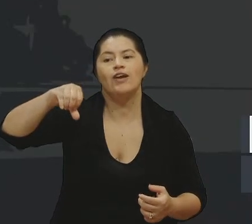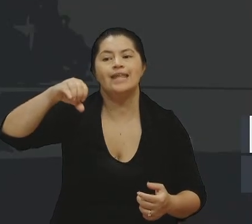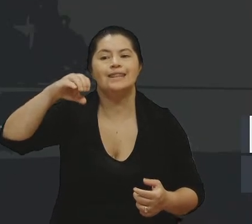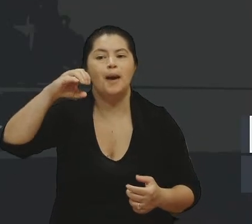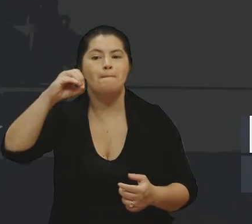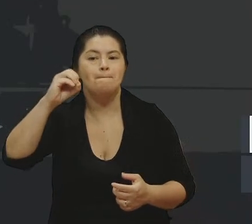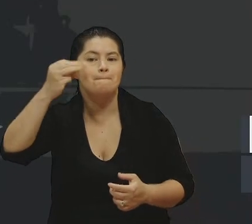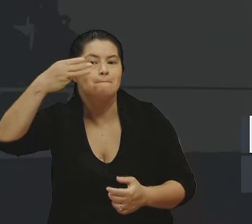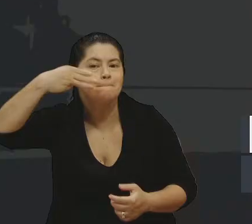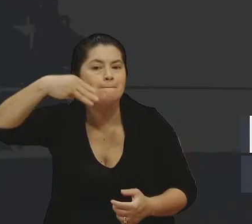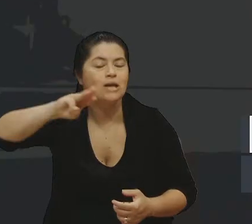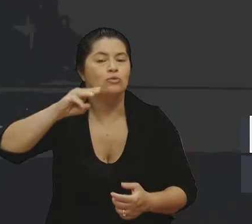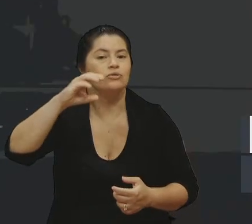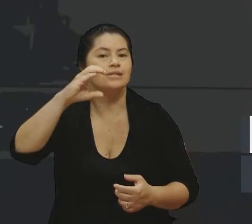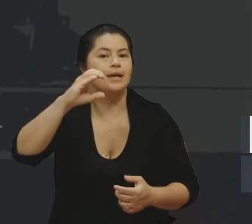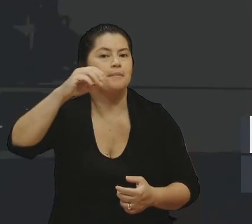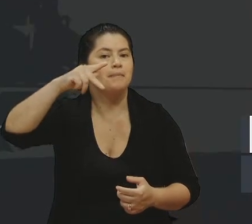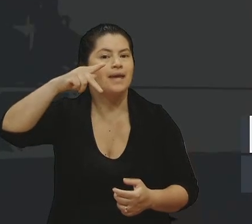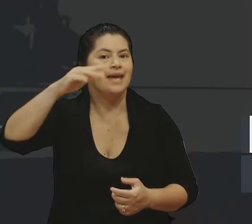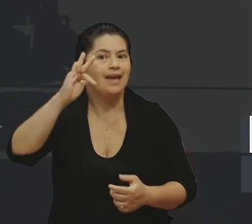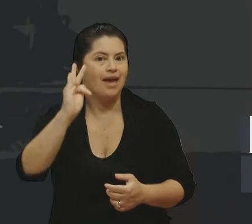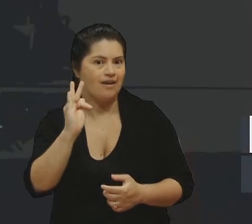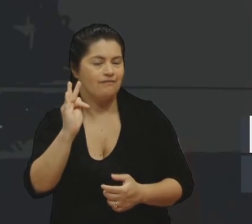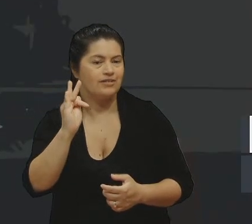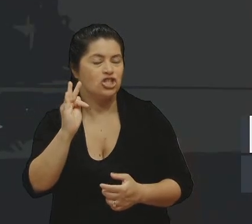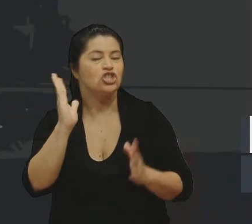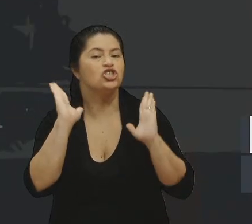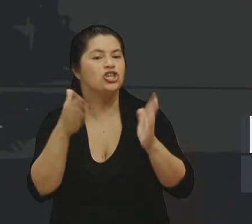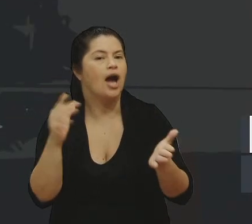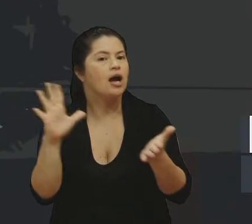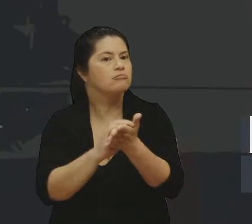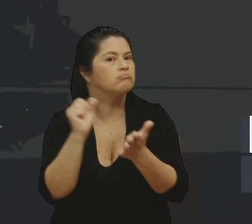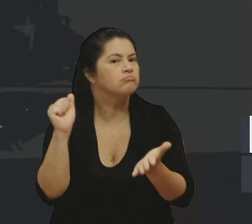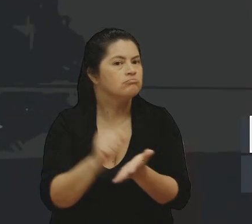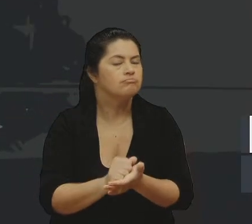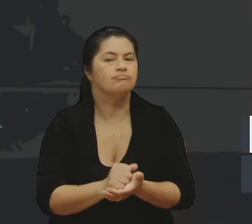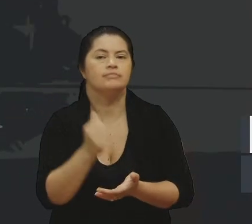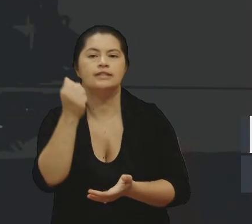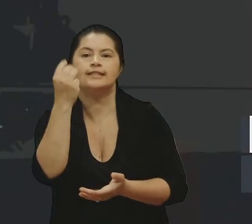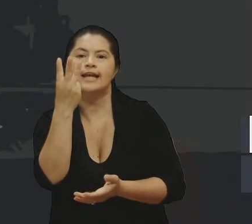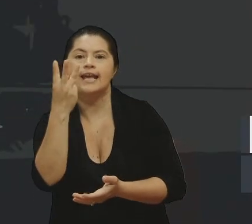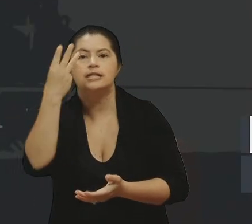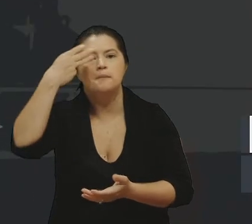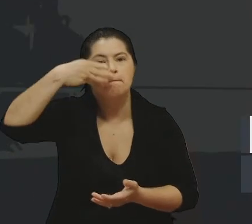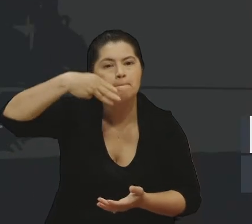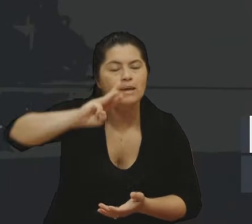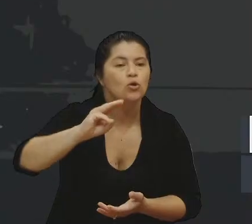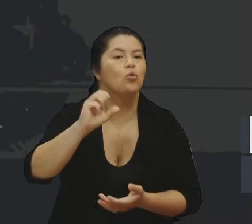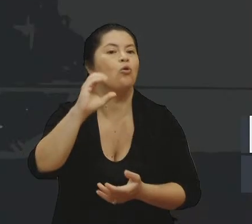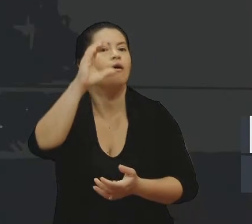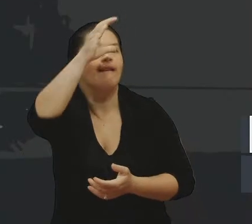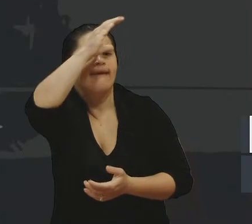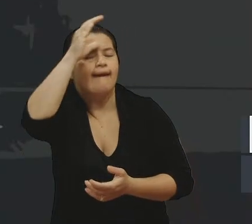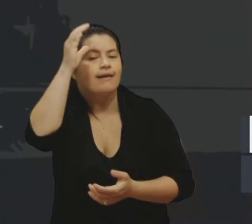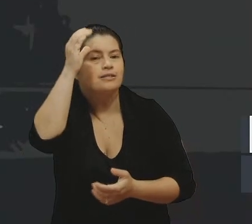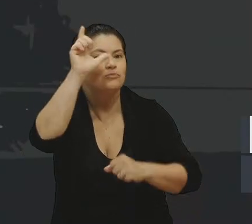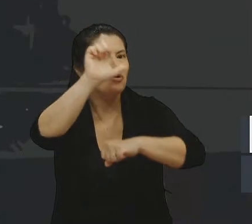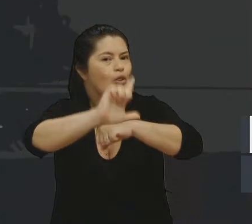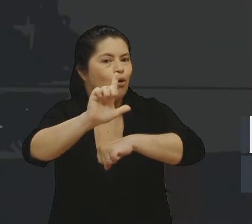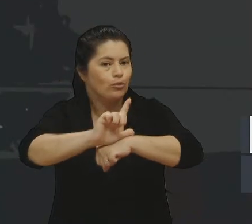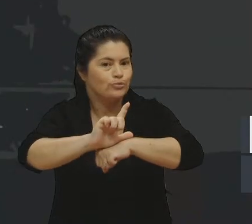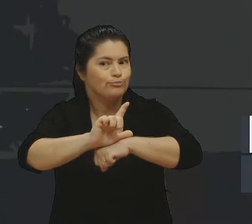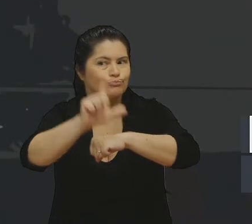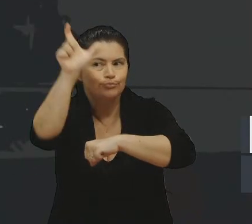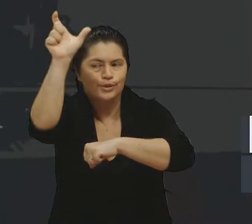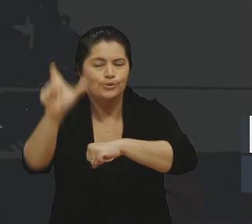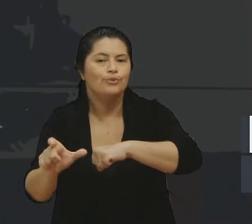cadastrados. Gente, 90 mil para 30 lojas é muita gente. Dá uma média de 3 mil clientes por loja. Tu entende? E esses caras, o